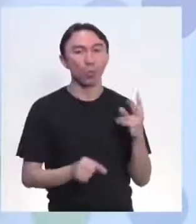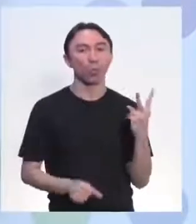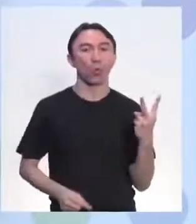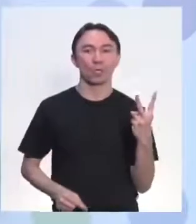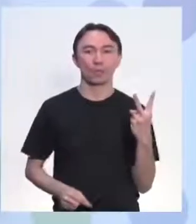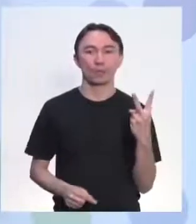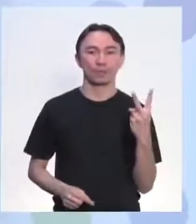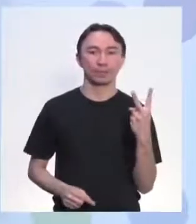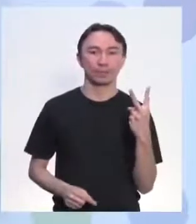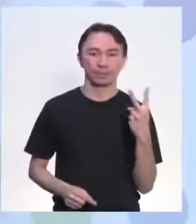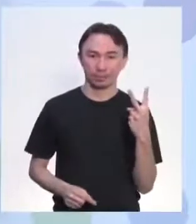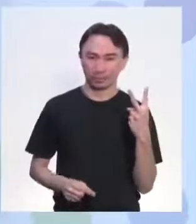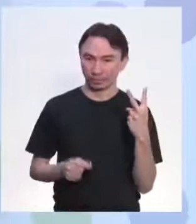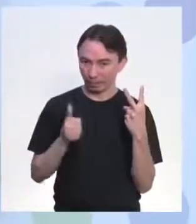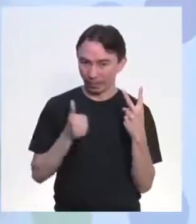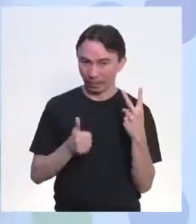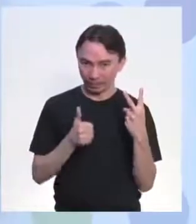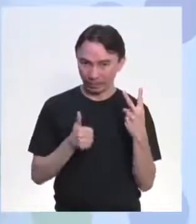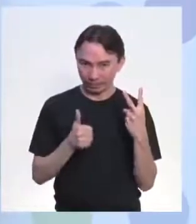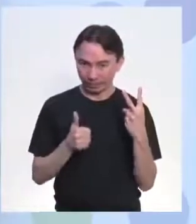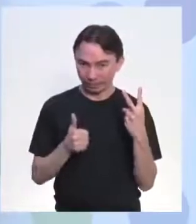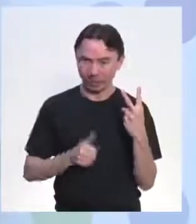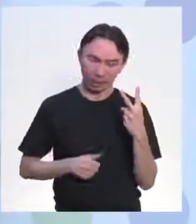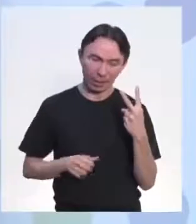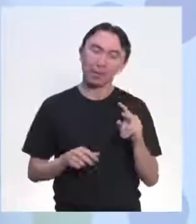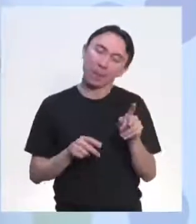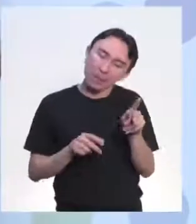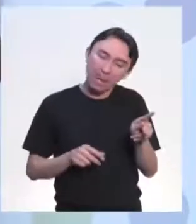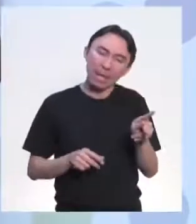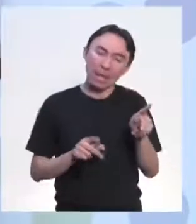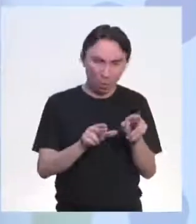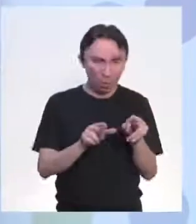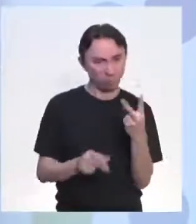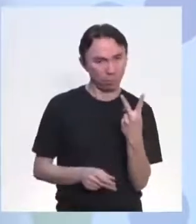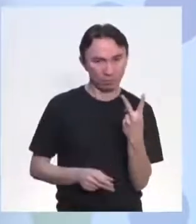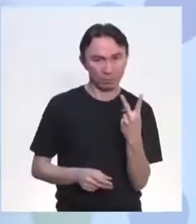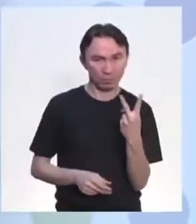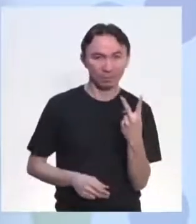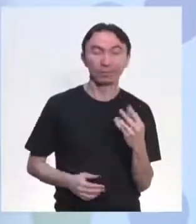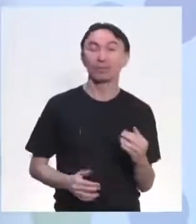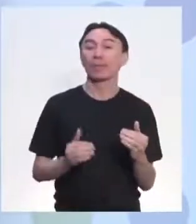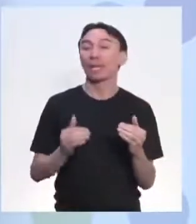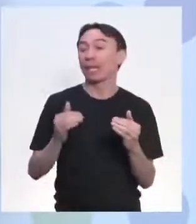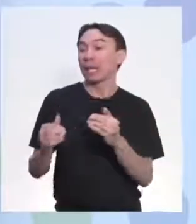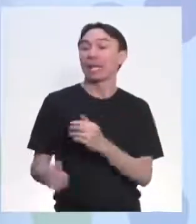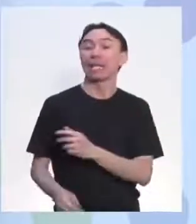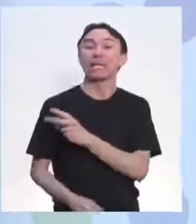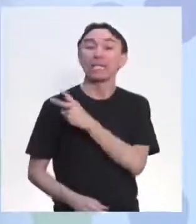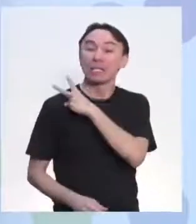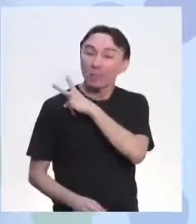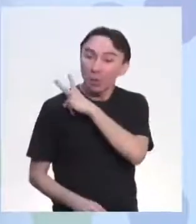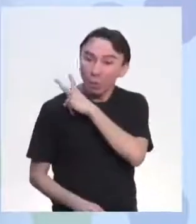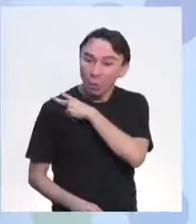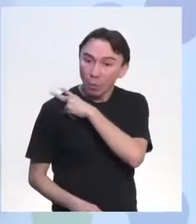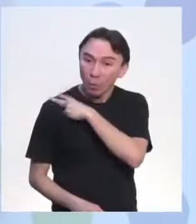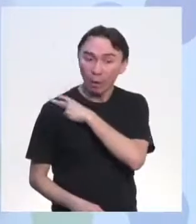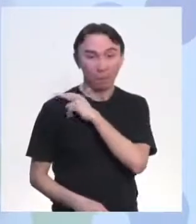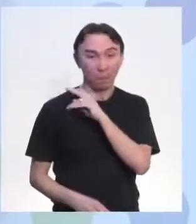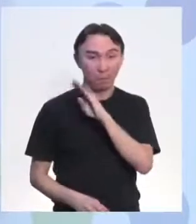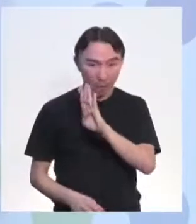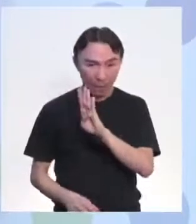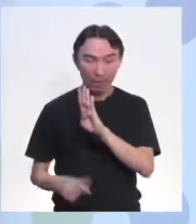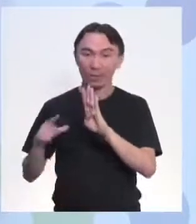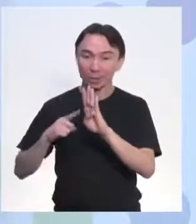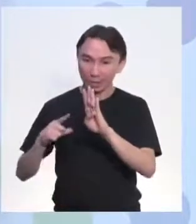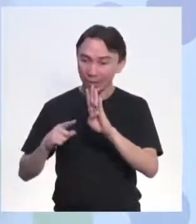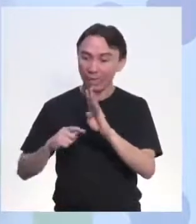de P igual a 2. Na segunda B, nós temos 7 atletas que podem participar. Então, eu